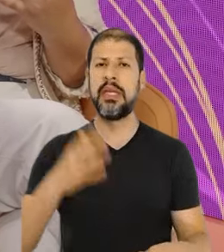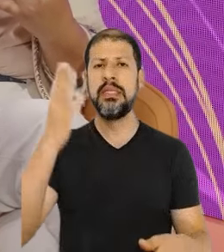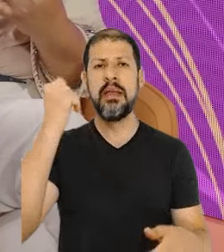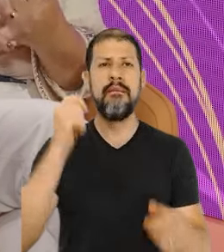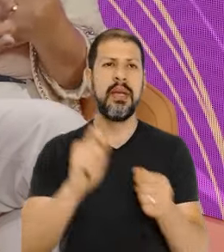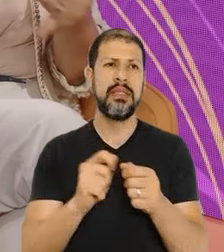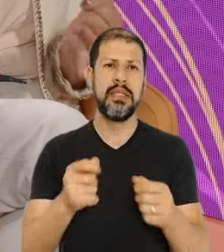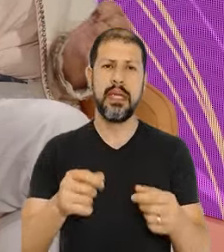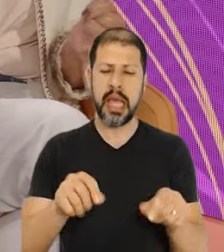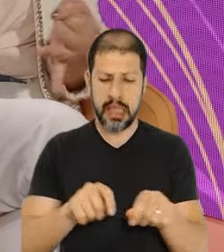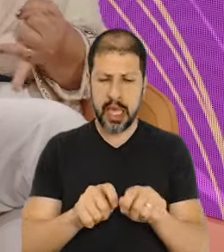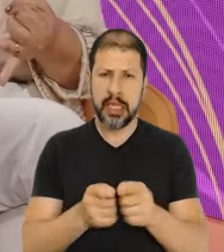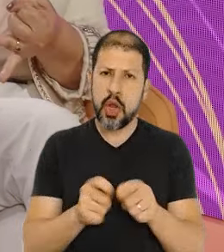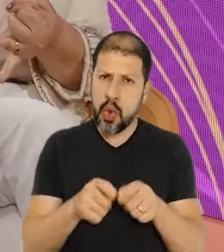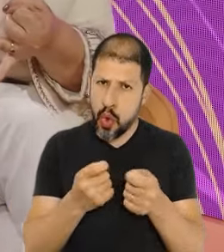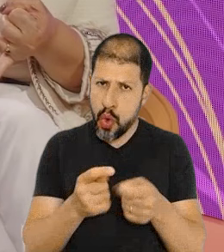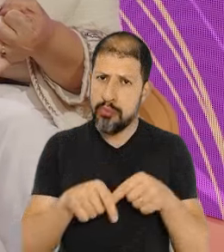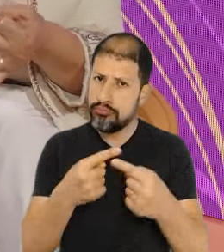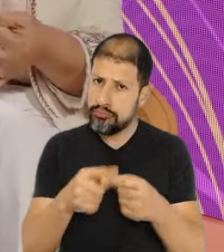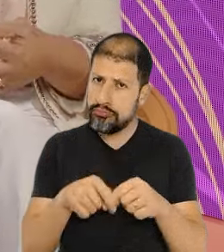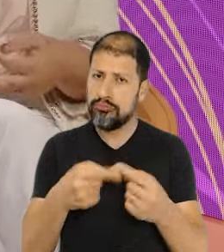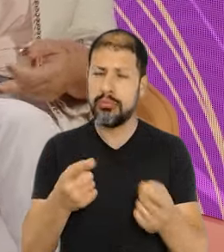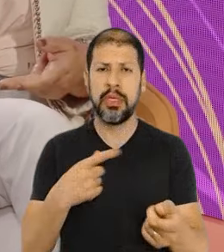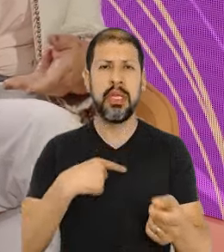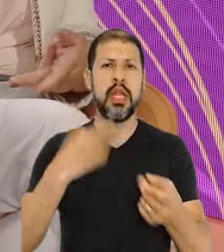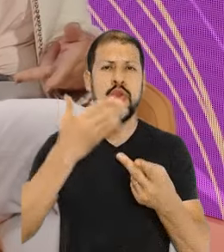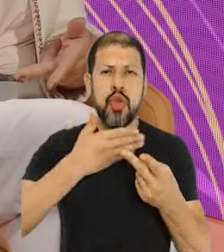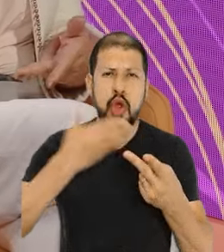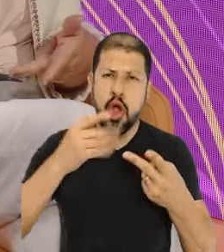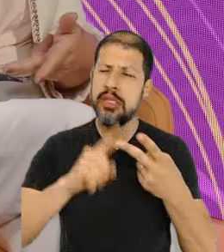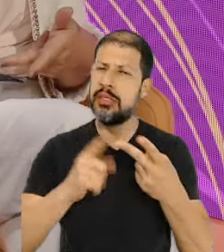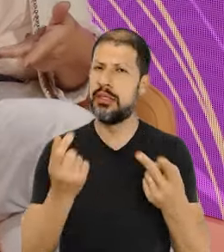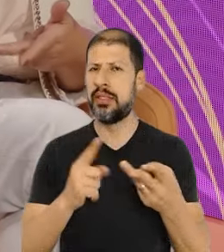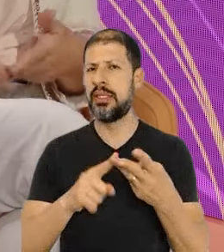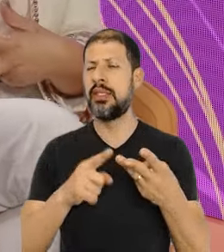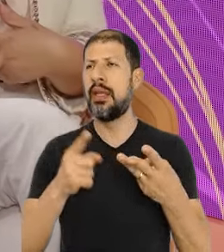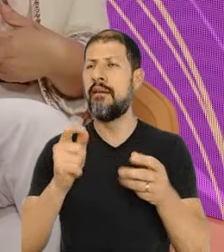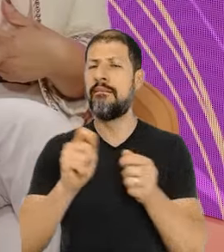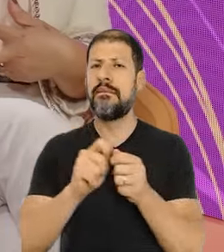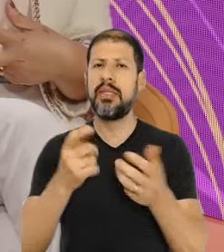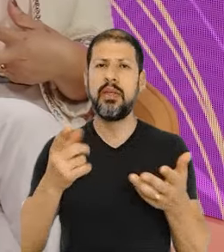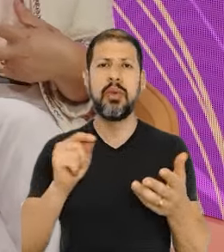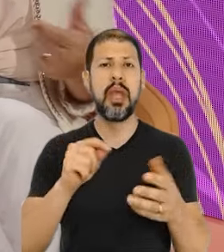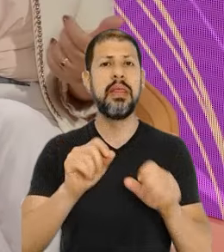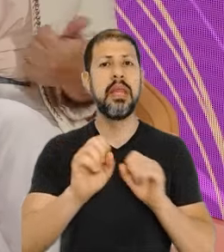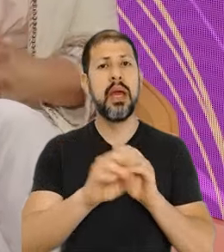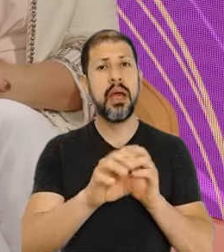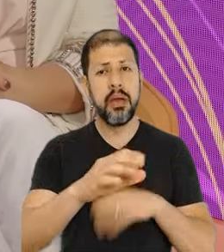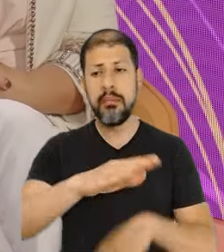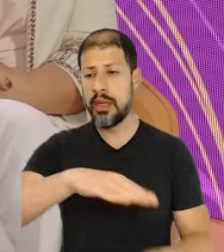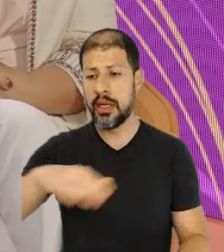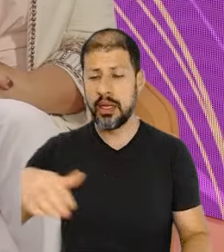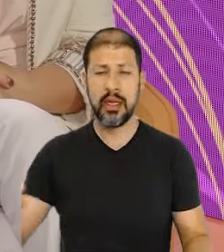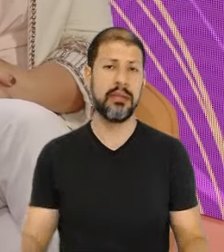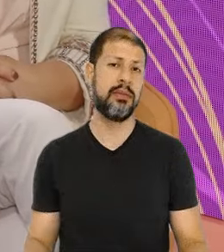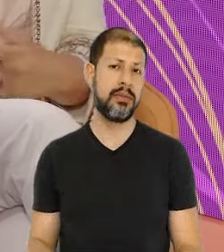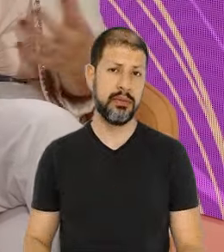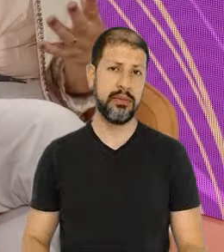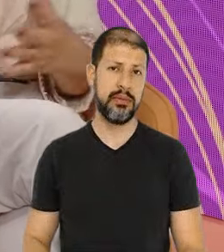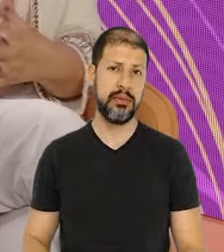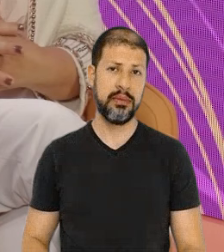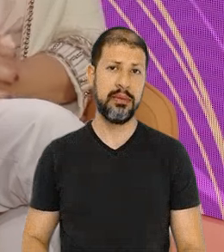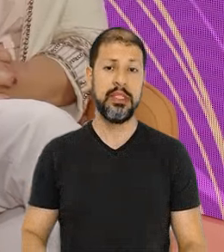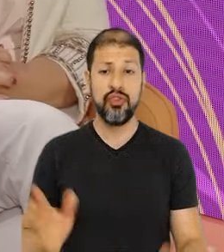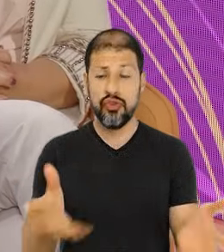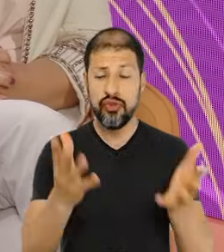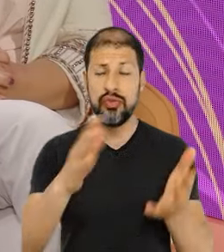bem tricô se você sabe fazer bem um doce se você sabe fazer muito bem dar aula para pra criança e